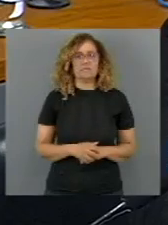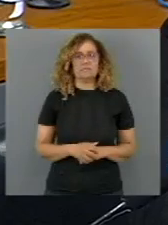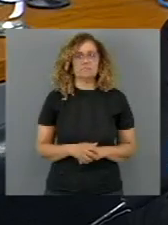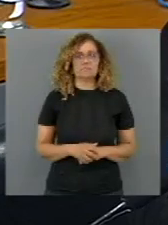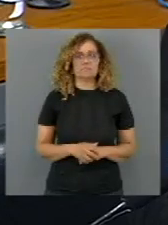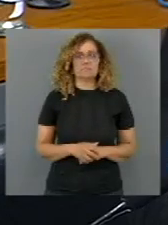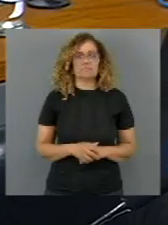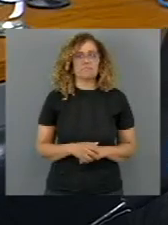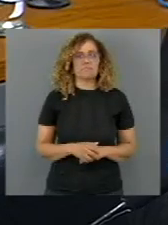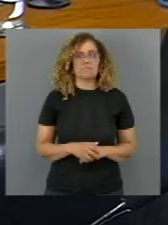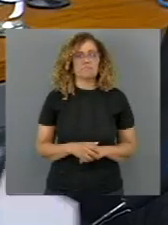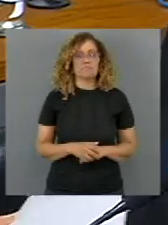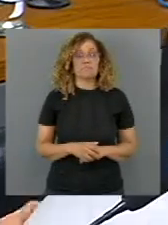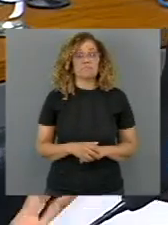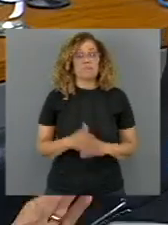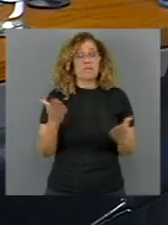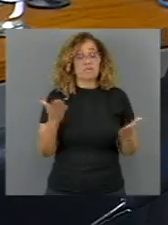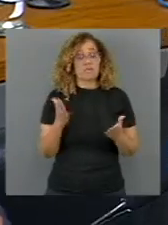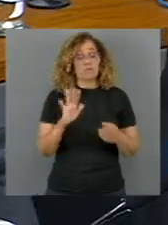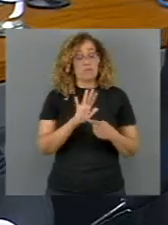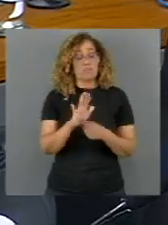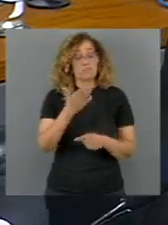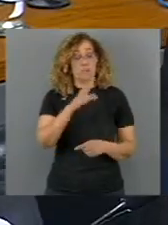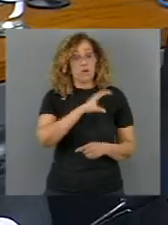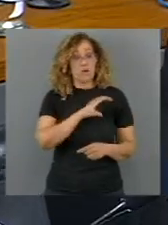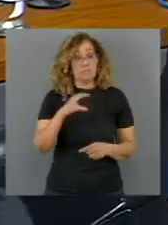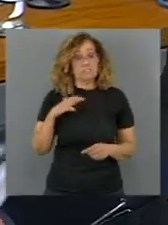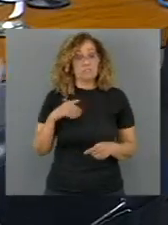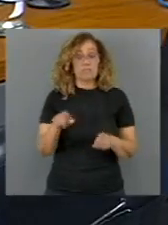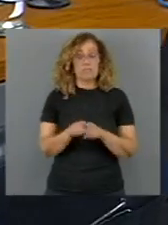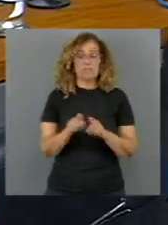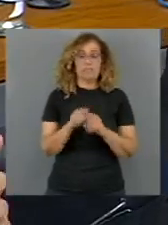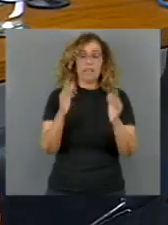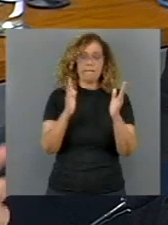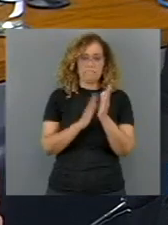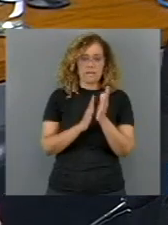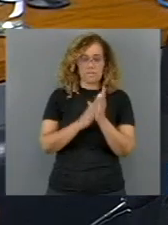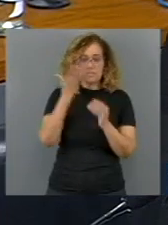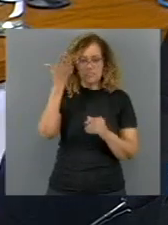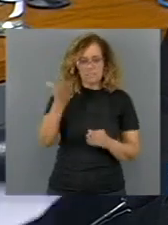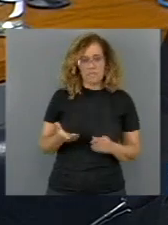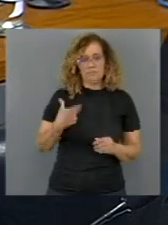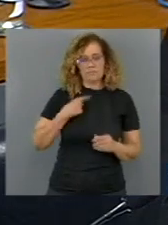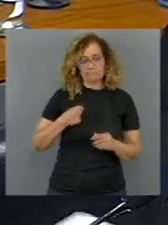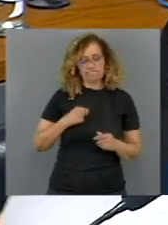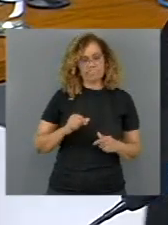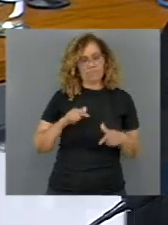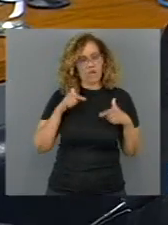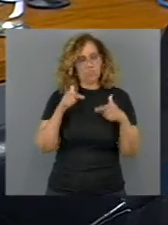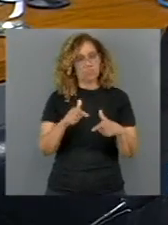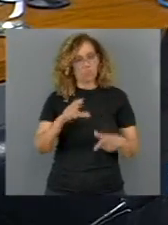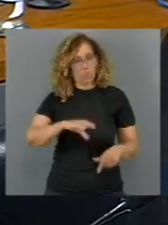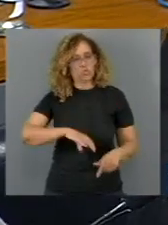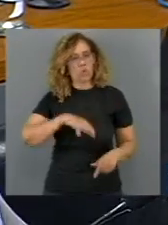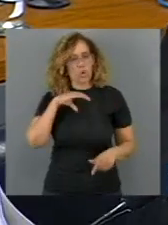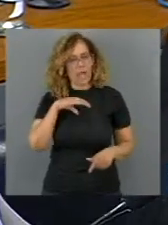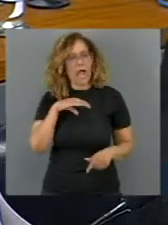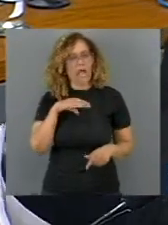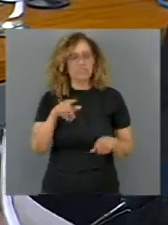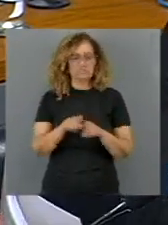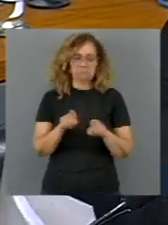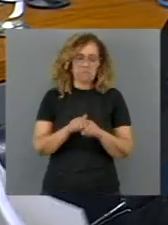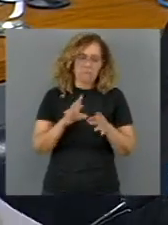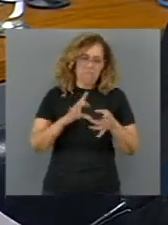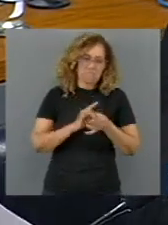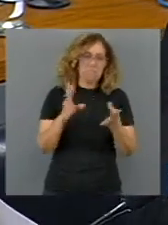Diego, bem-vindos a essa comissão. Eu também começo parabenizando a senhora pela sua atitude de coragem, pela sua disposição